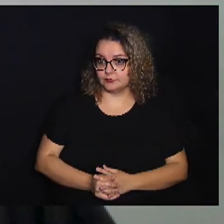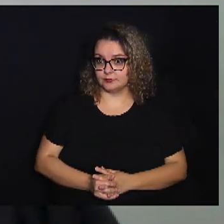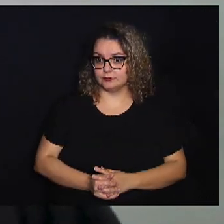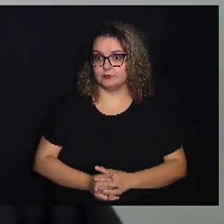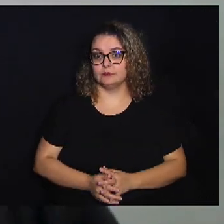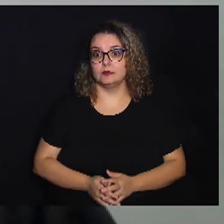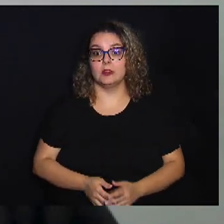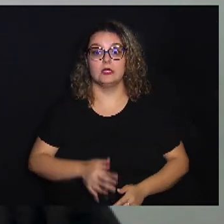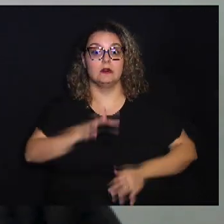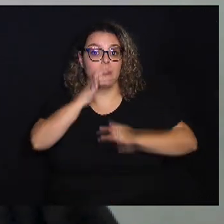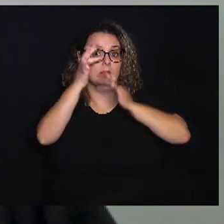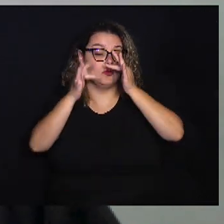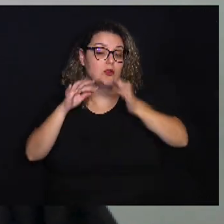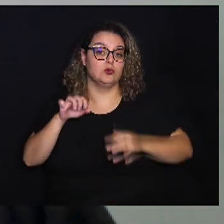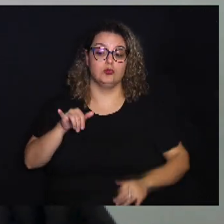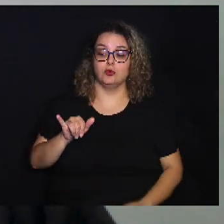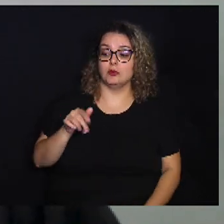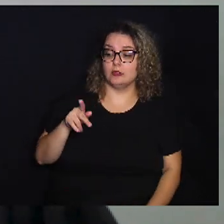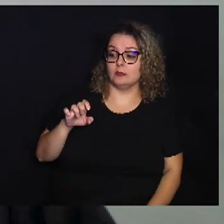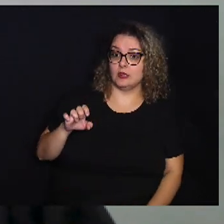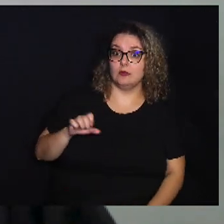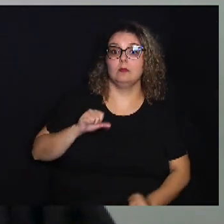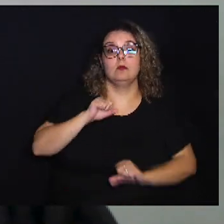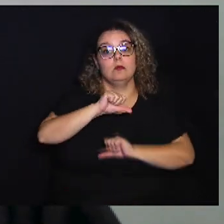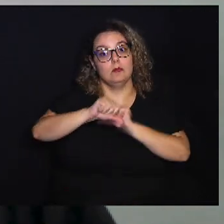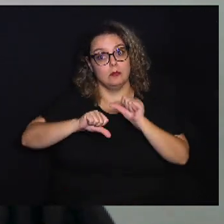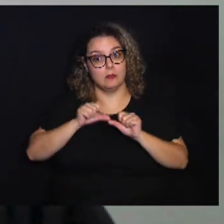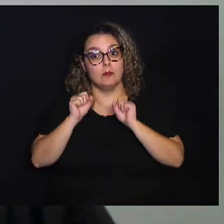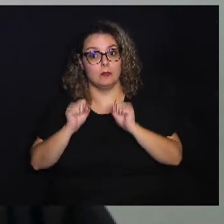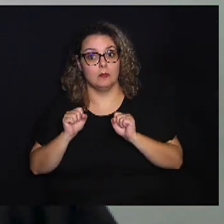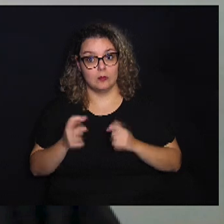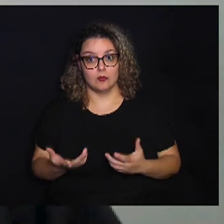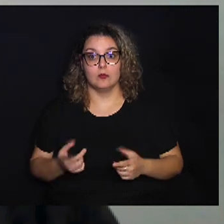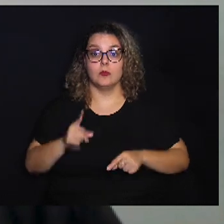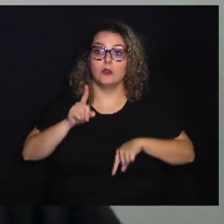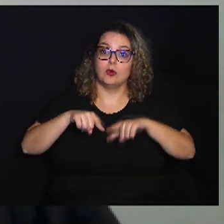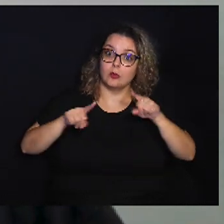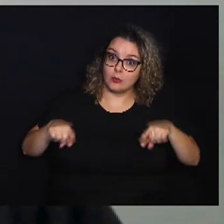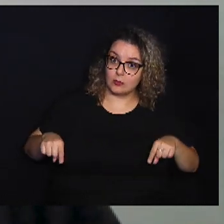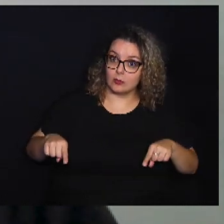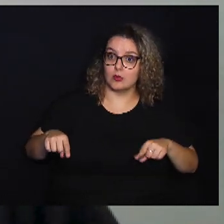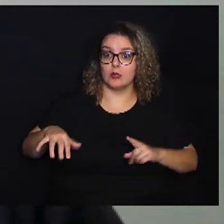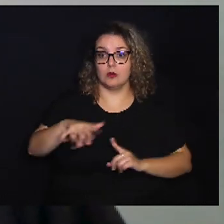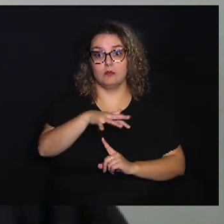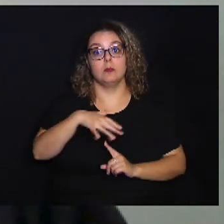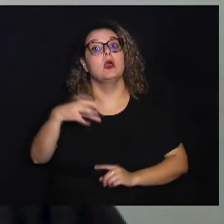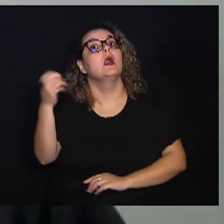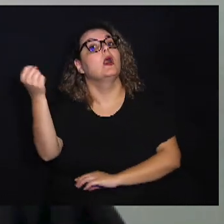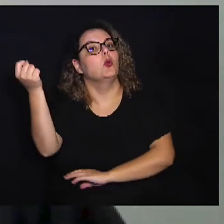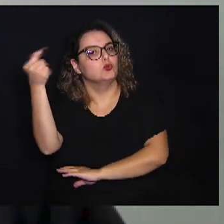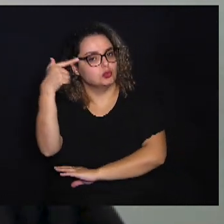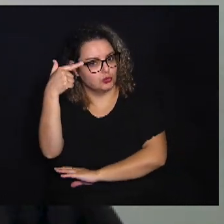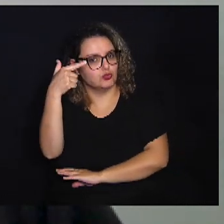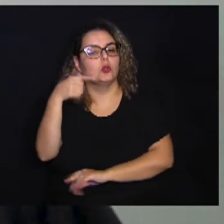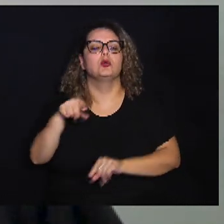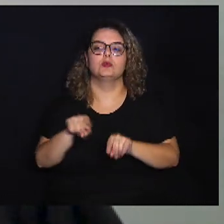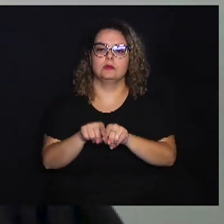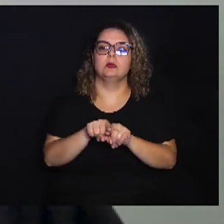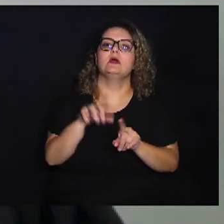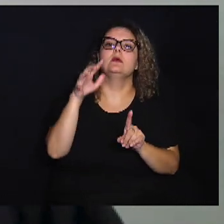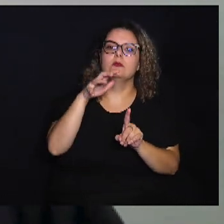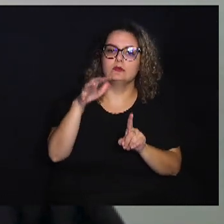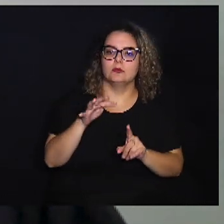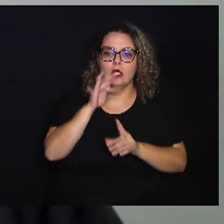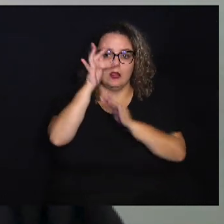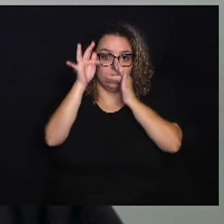a floração de pela pode mudar de acordo com as mudanças ambientais. A luz também influencia na